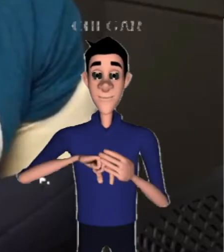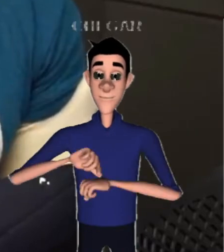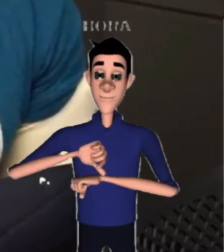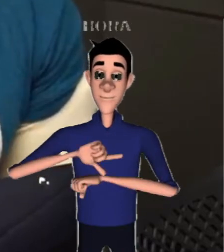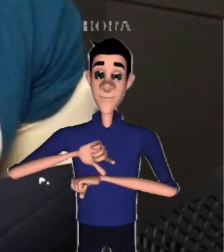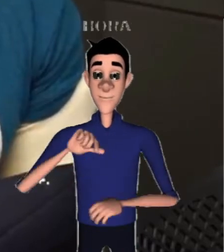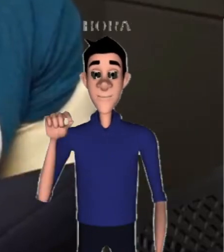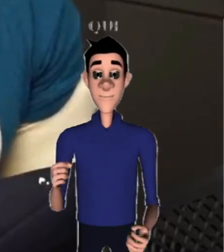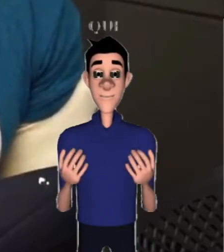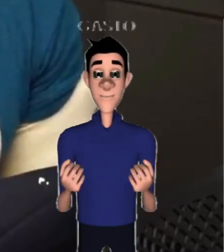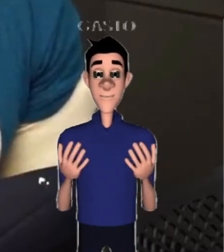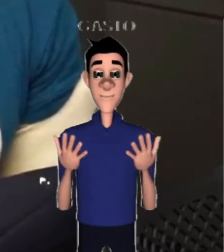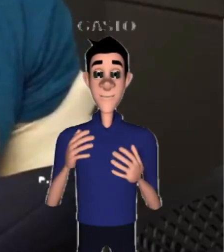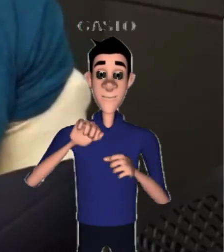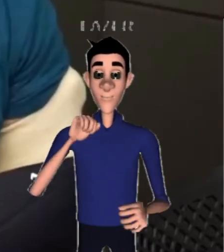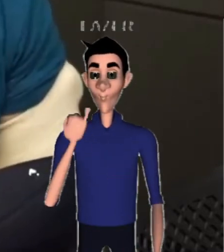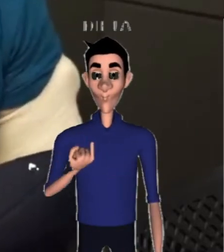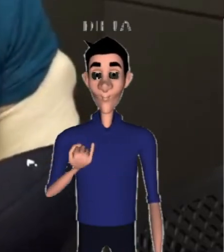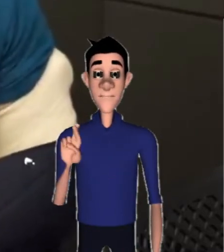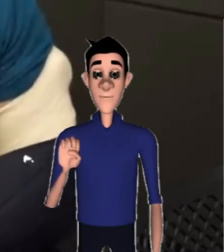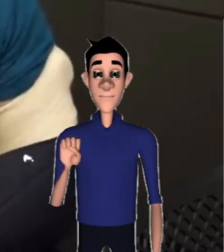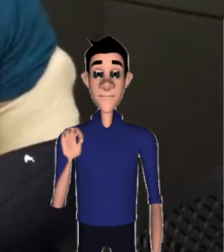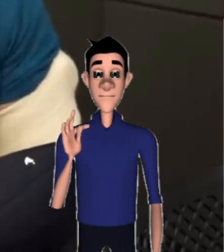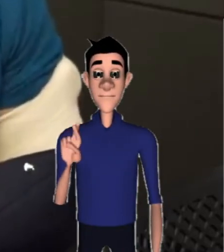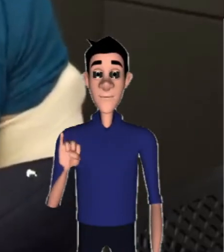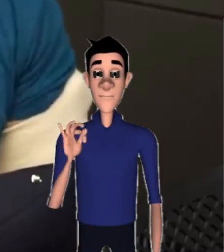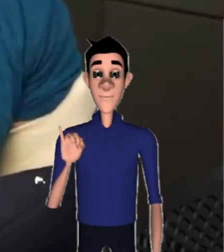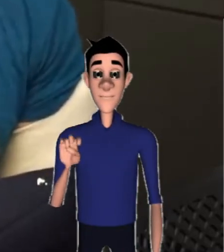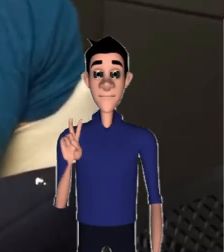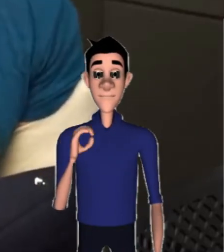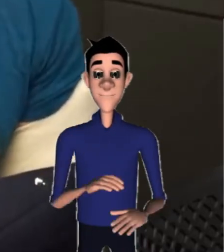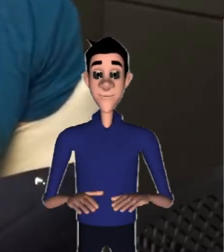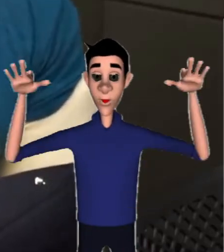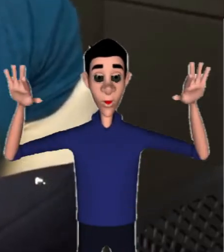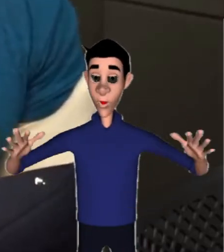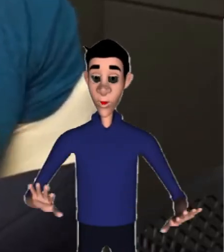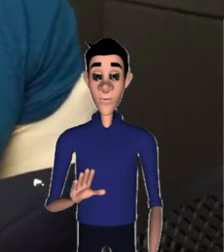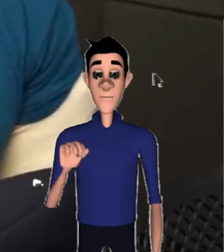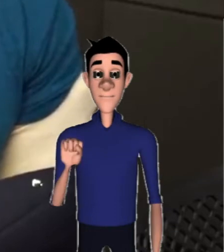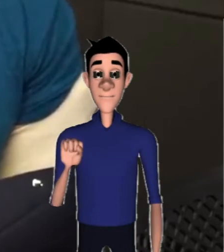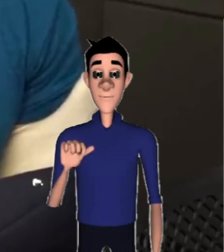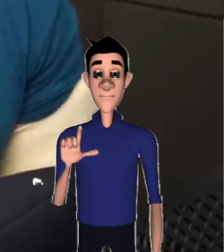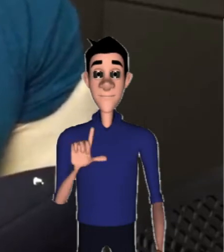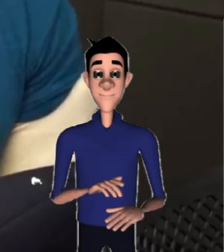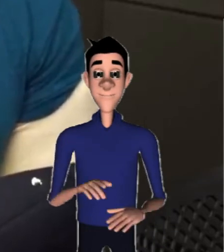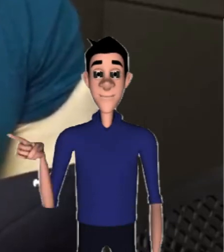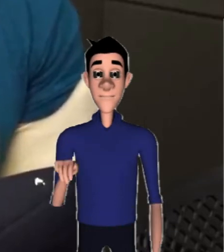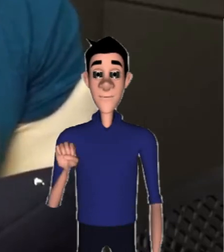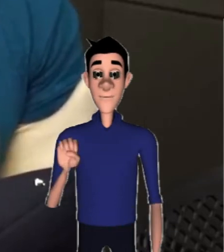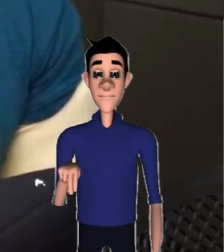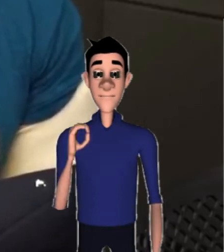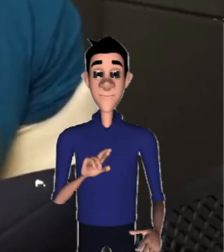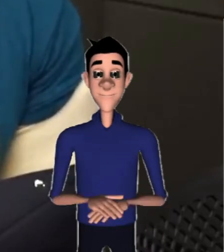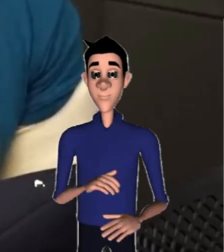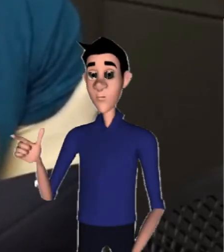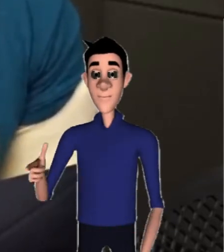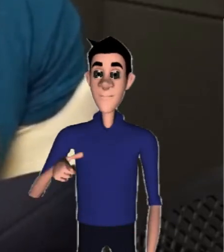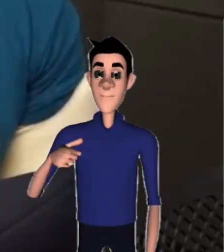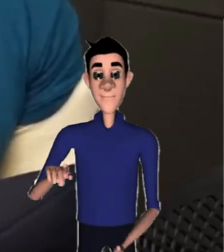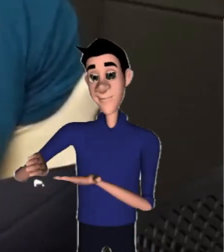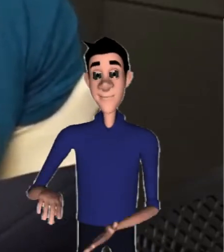semana, der uma detonada no final de semana, segunda-feira parece que ele nunca fez dieta na vida. Então são essas coisas. Por isso que a gente